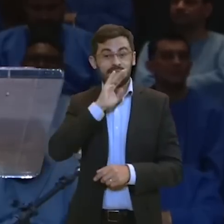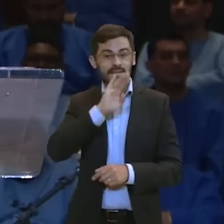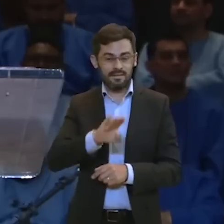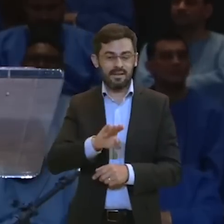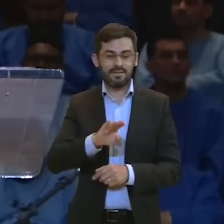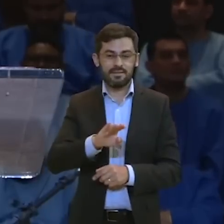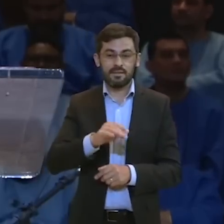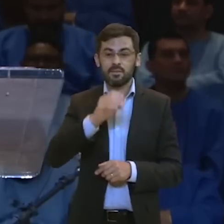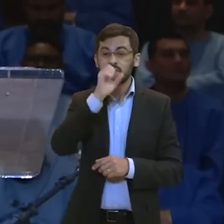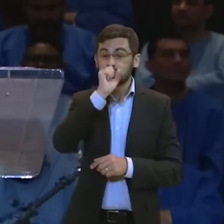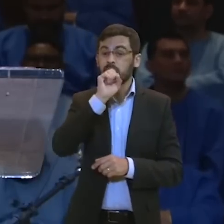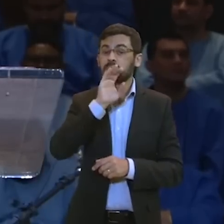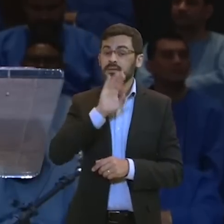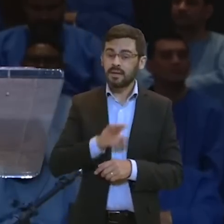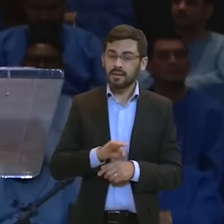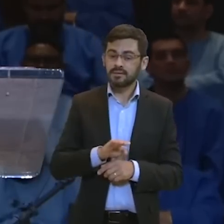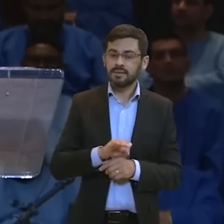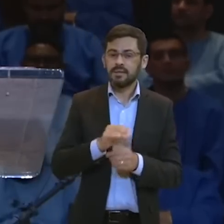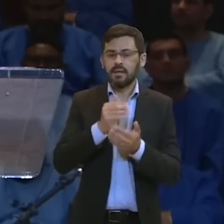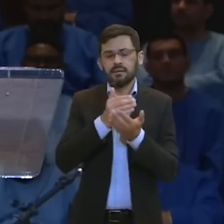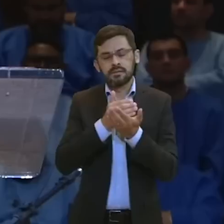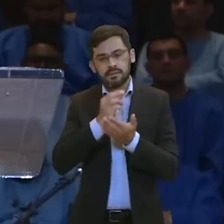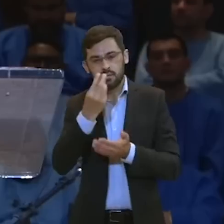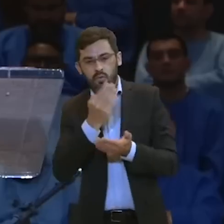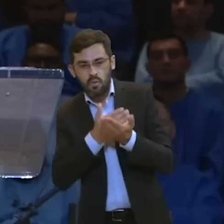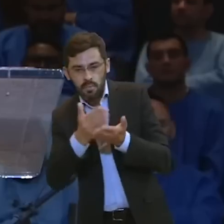tá? Então, sábado à tarde, das 15 às